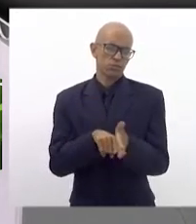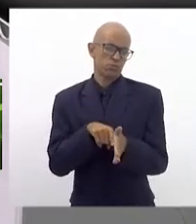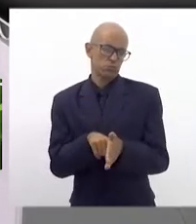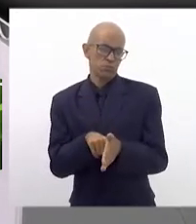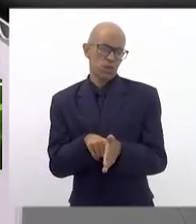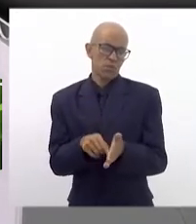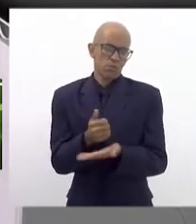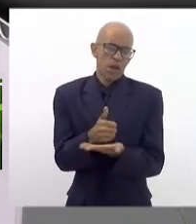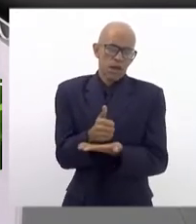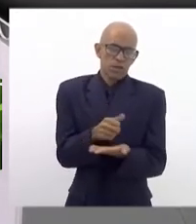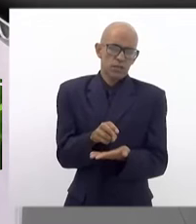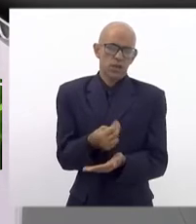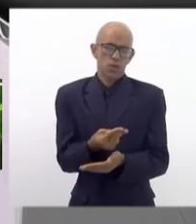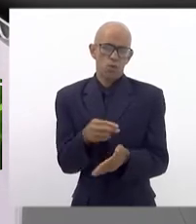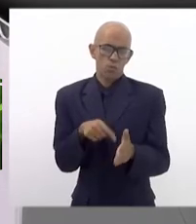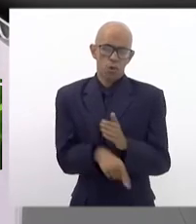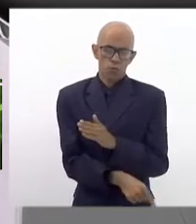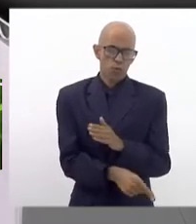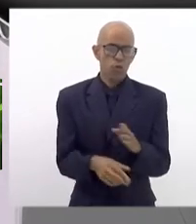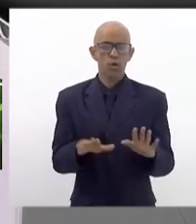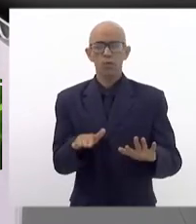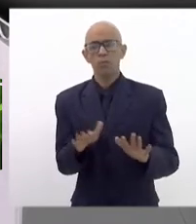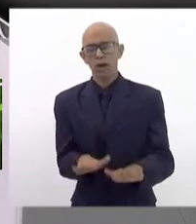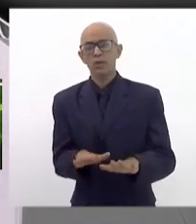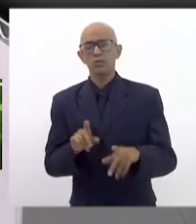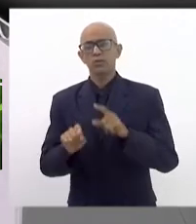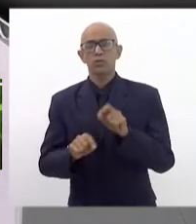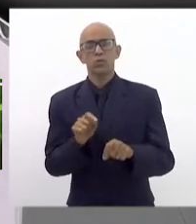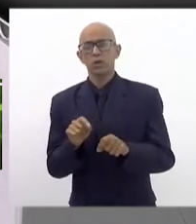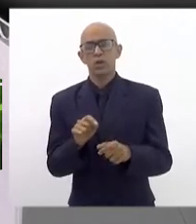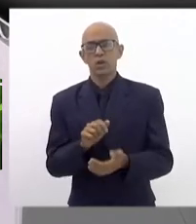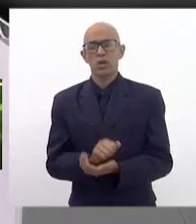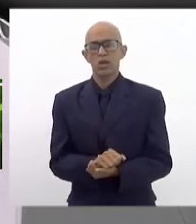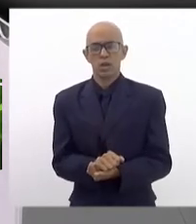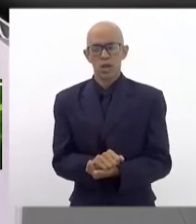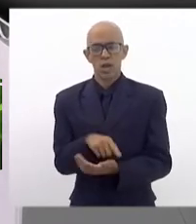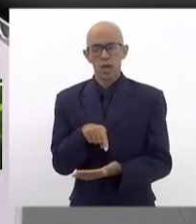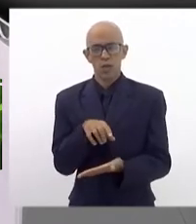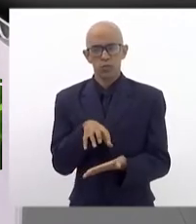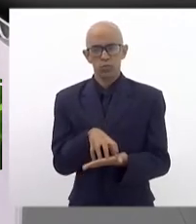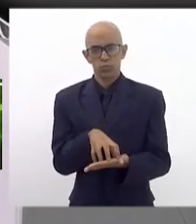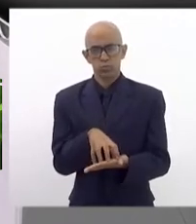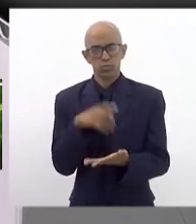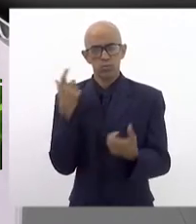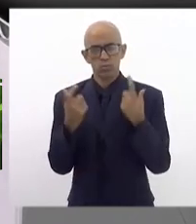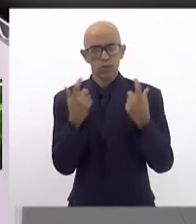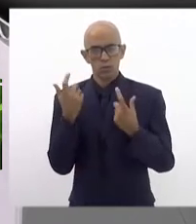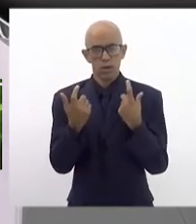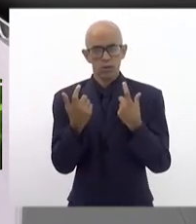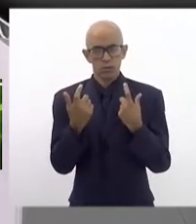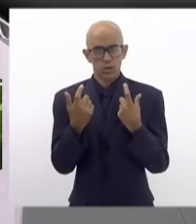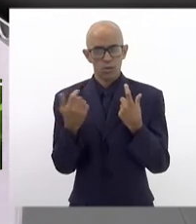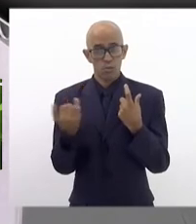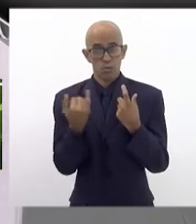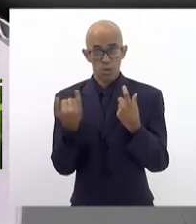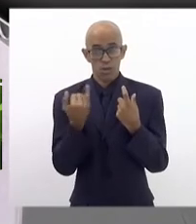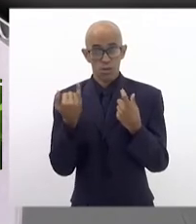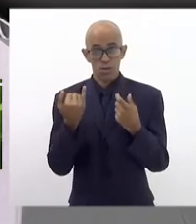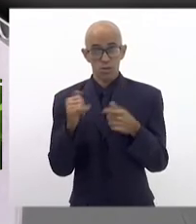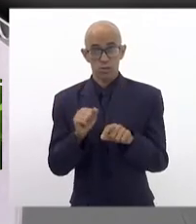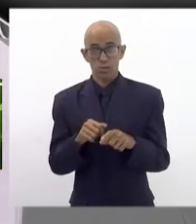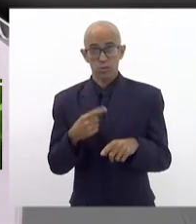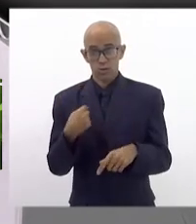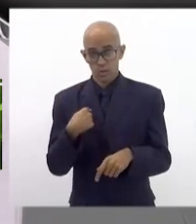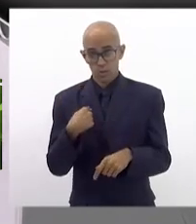aplicada, né, mas este é um, digamos, é um núcleo de preocupação extremamente importante e que